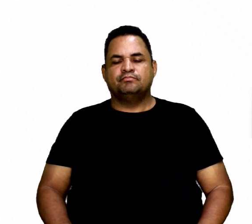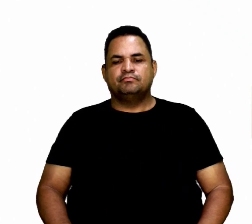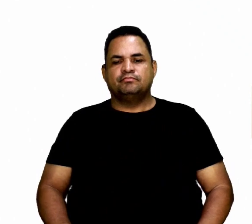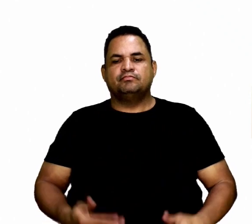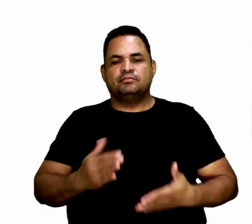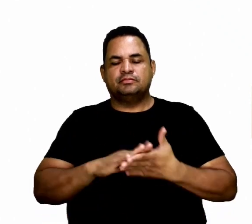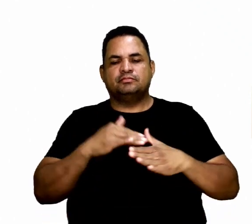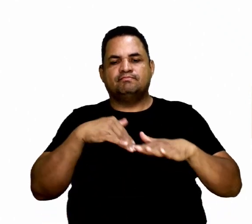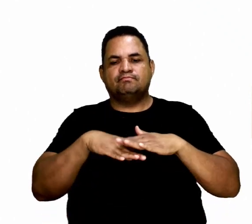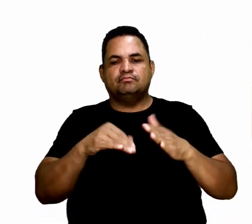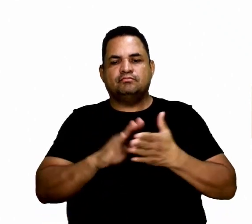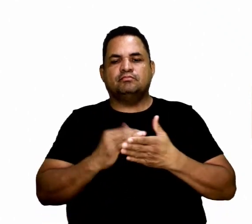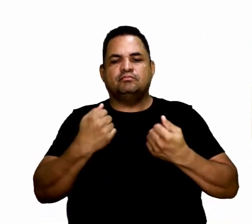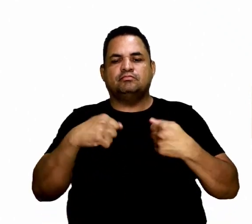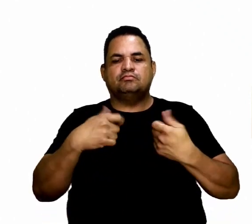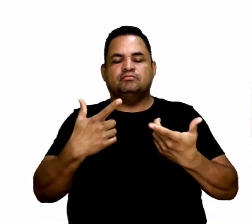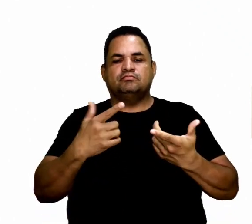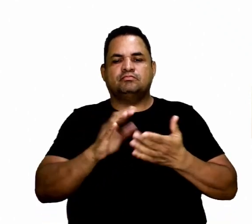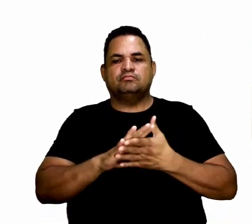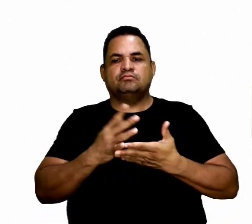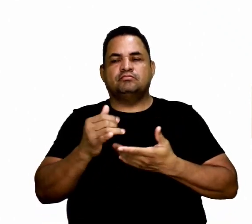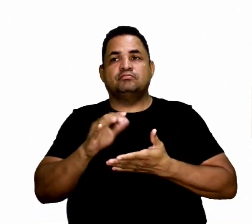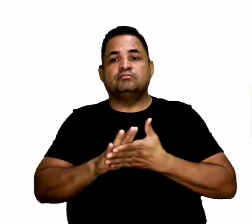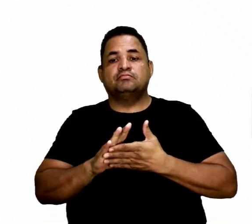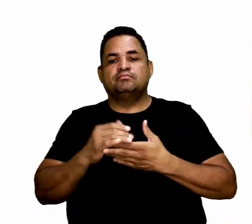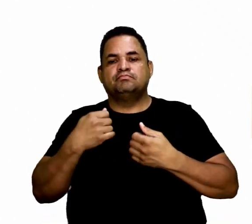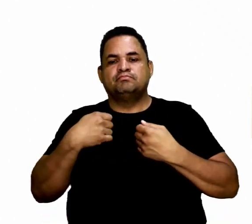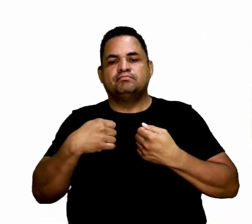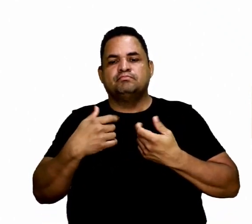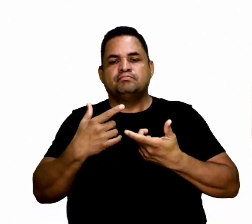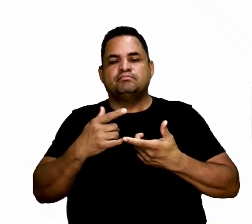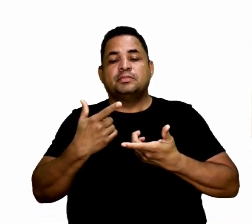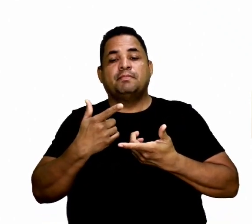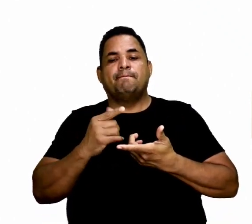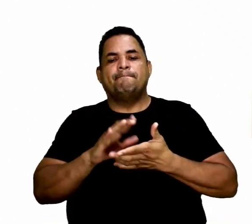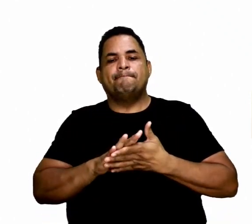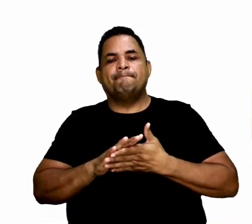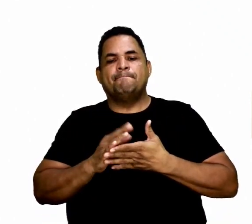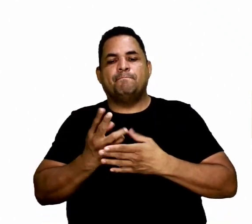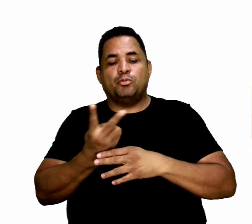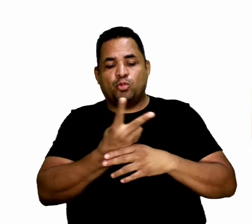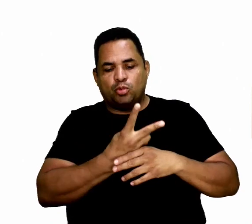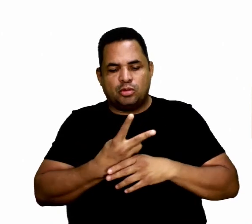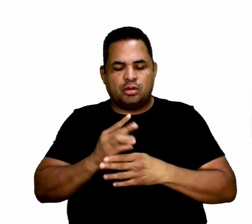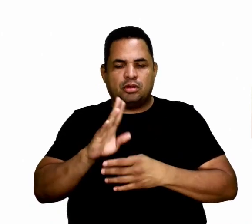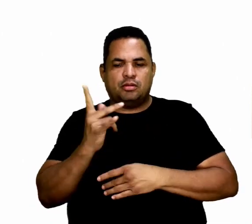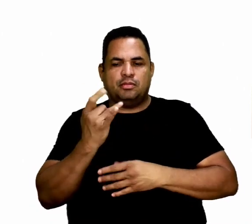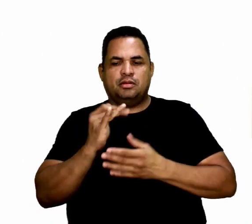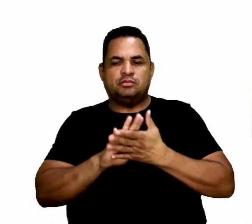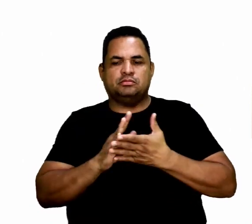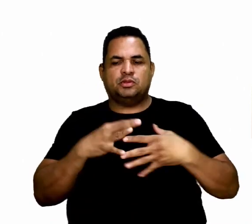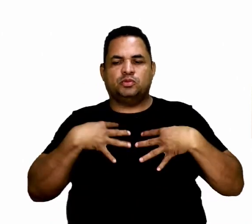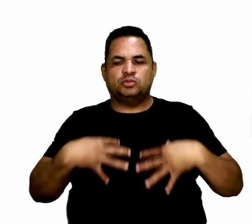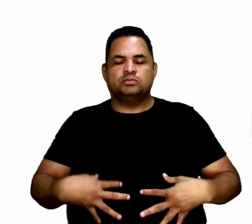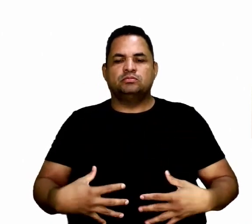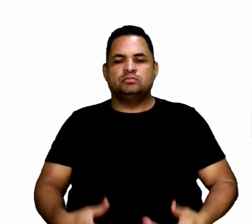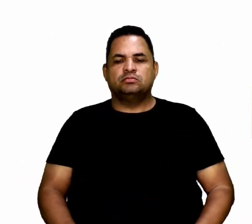mas ele também pode providenciar hemácias para o organismo na hora que necessário. Ele também tem essa